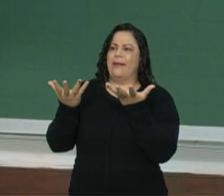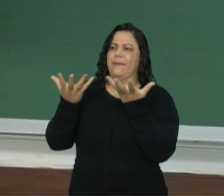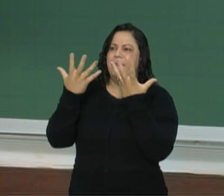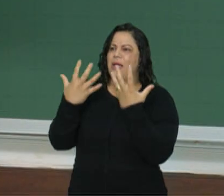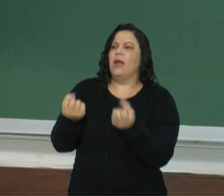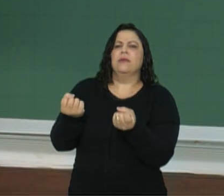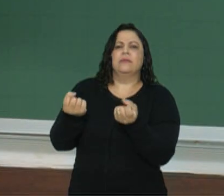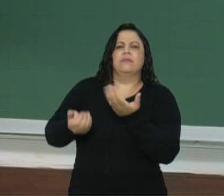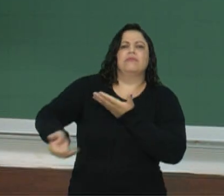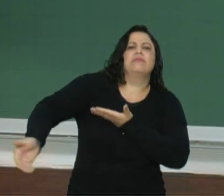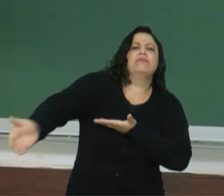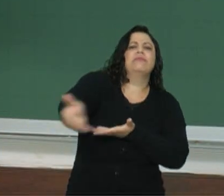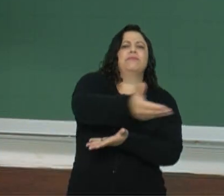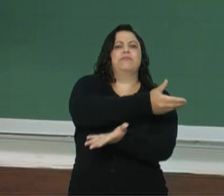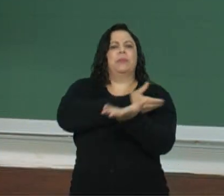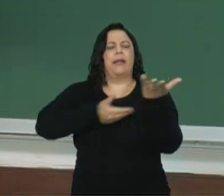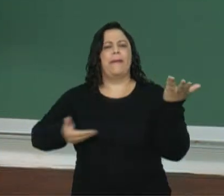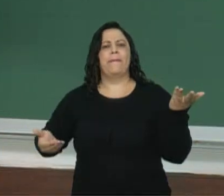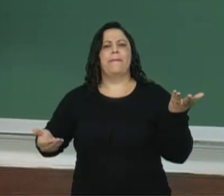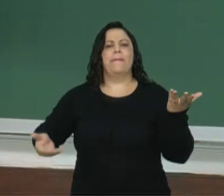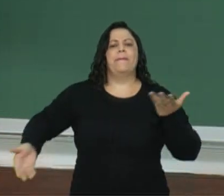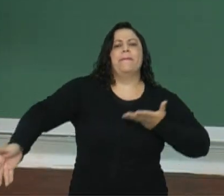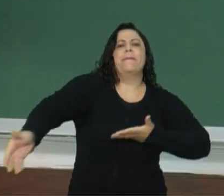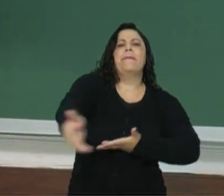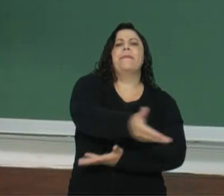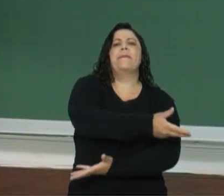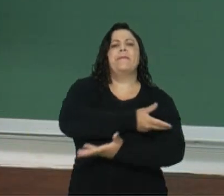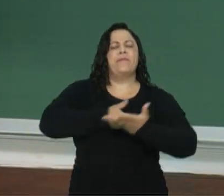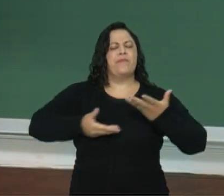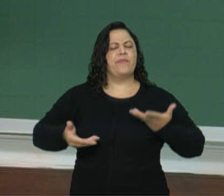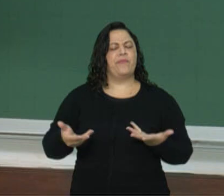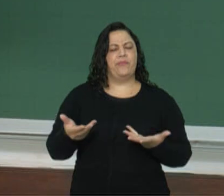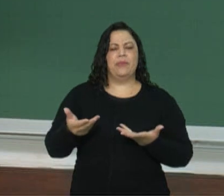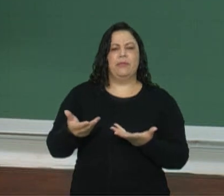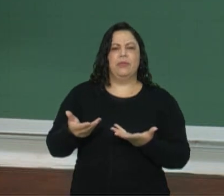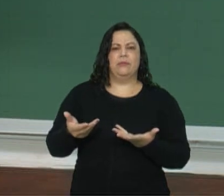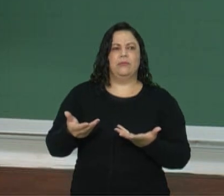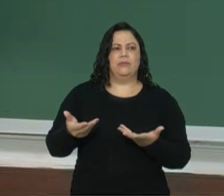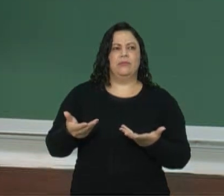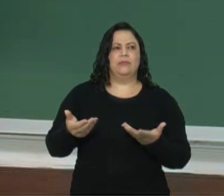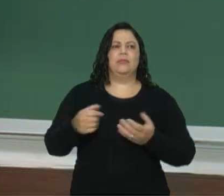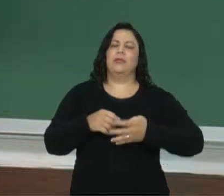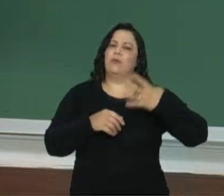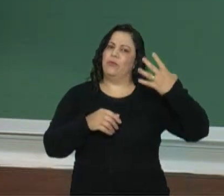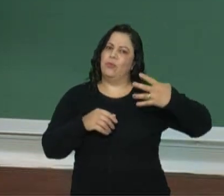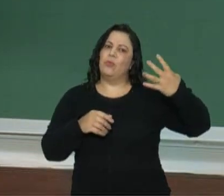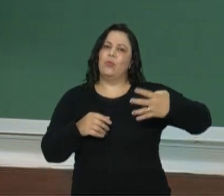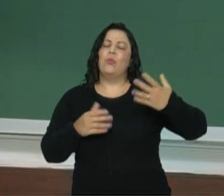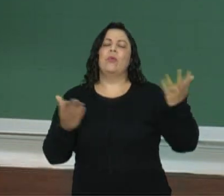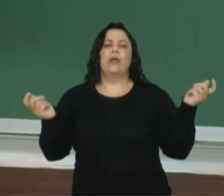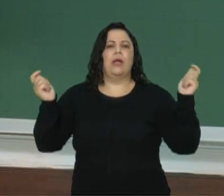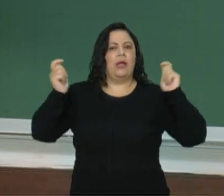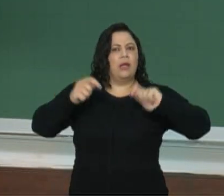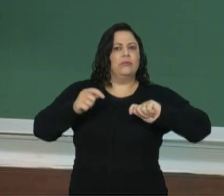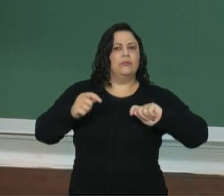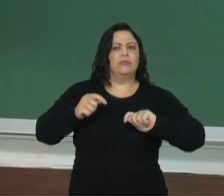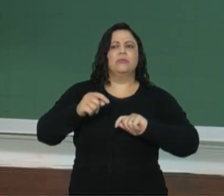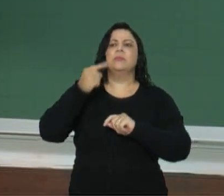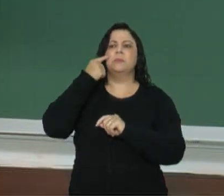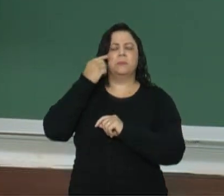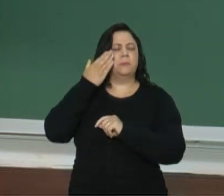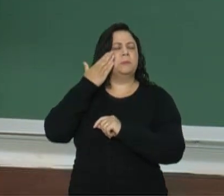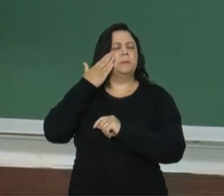uma troca. E nessa troca, o recebedor, nesse quarto passo, reconhece quem doou